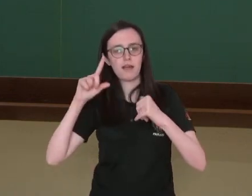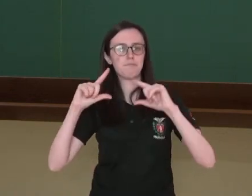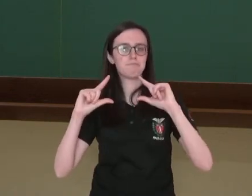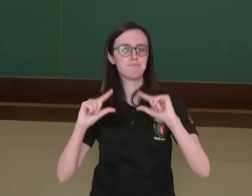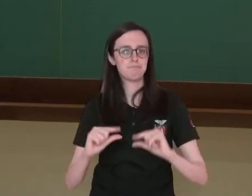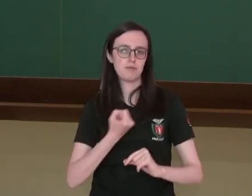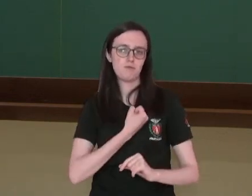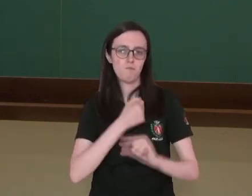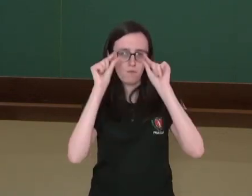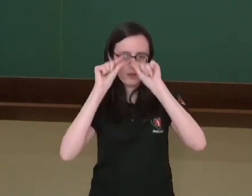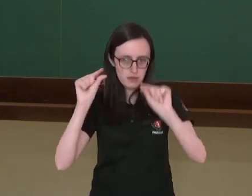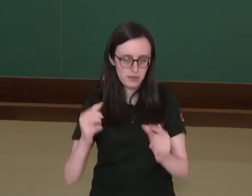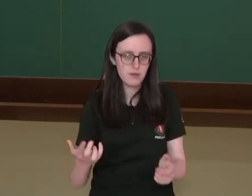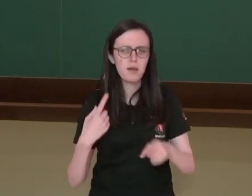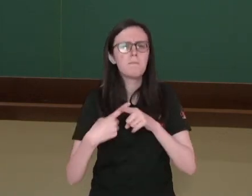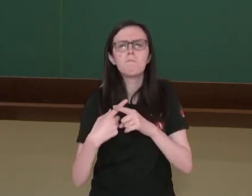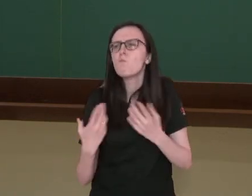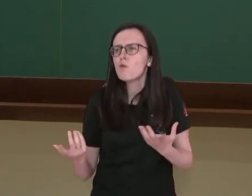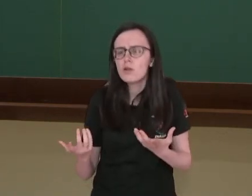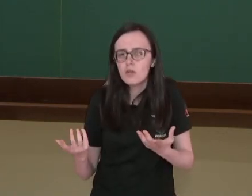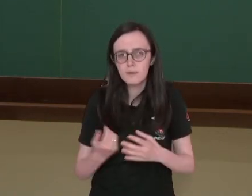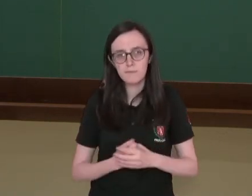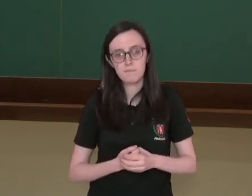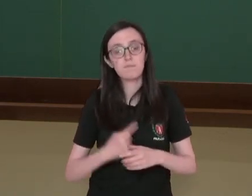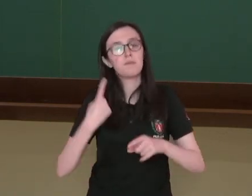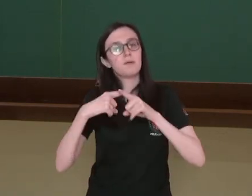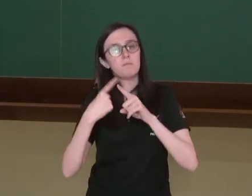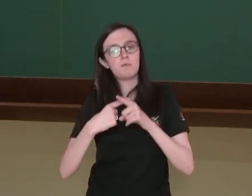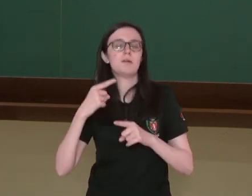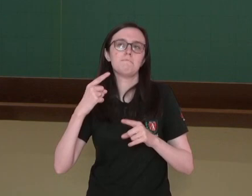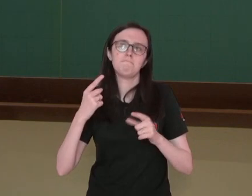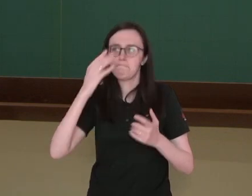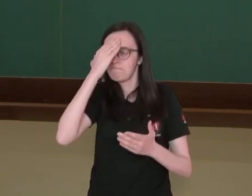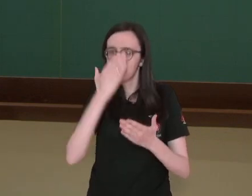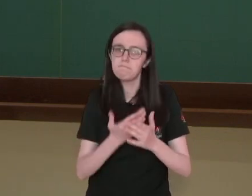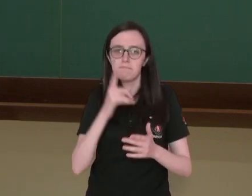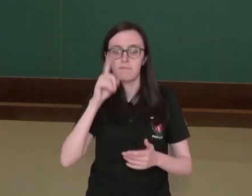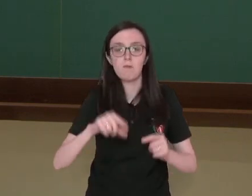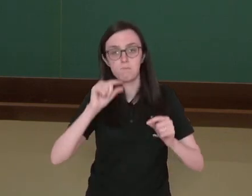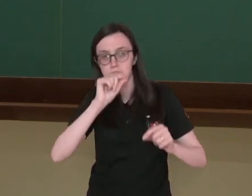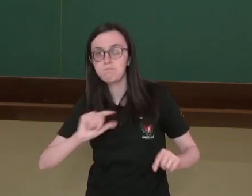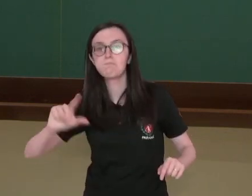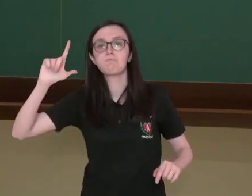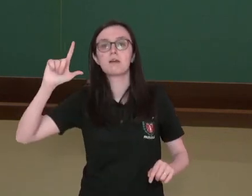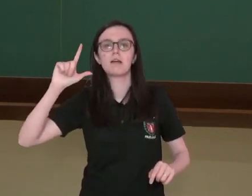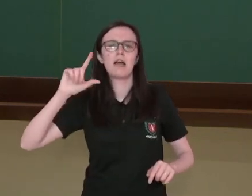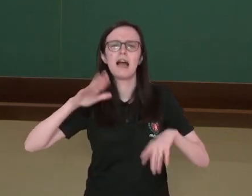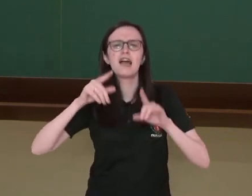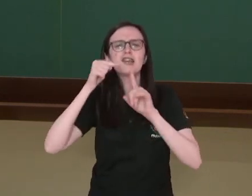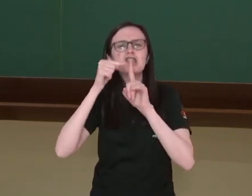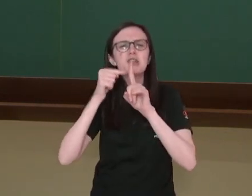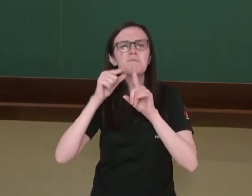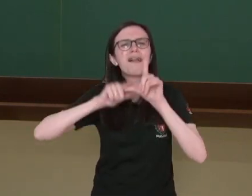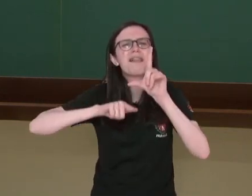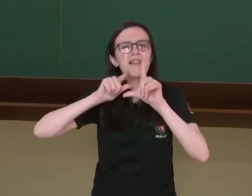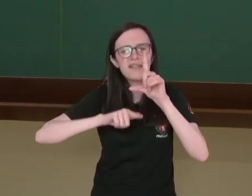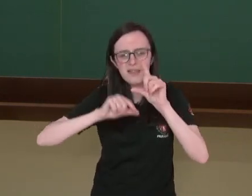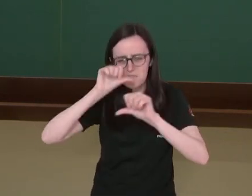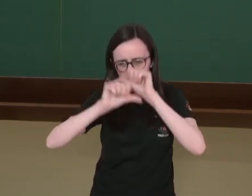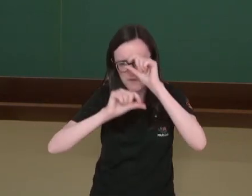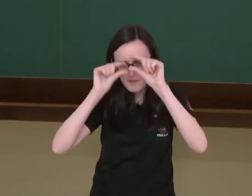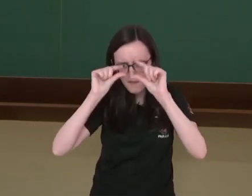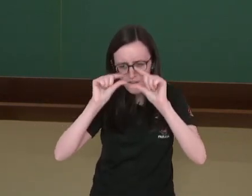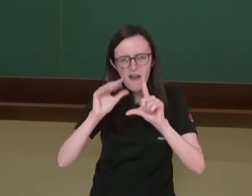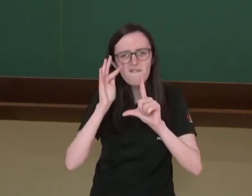redução do número de linhas. Por que houve redução do número de linhas? Porque provavelmente aumentou o tipo da letra, ou seja, o